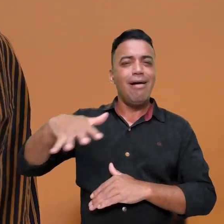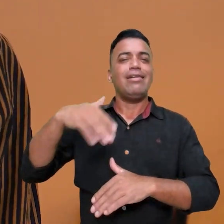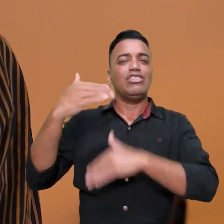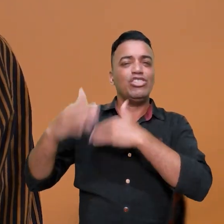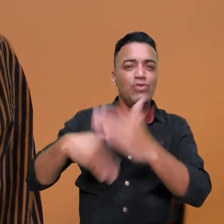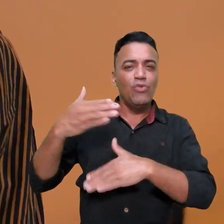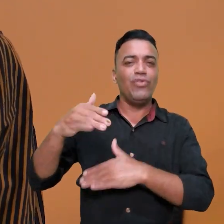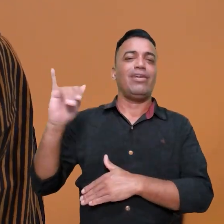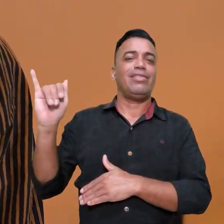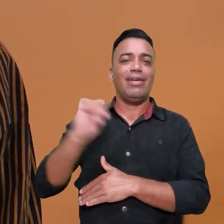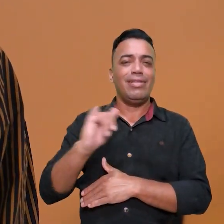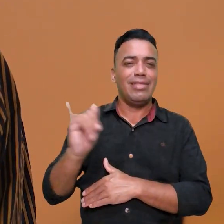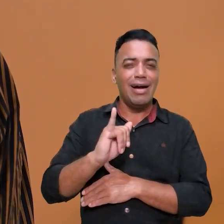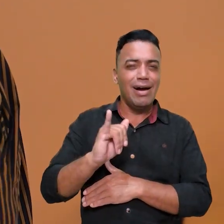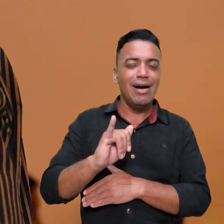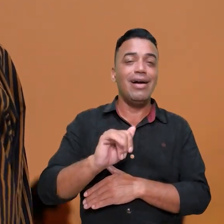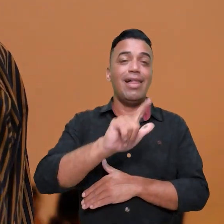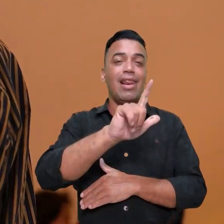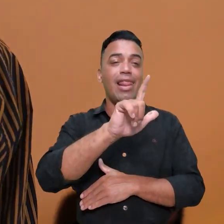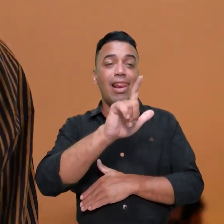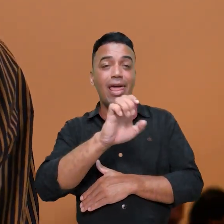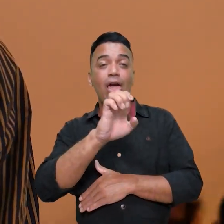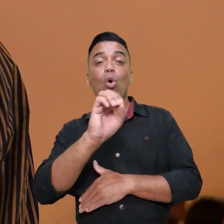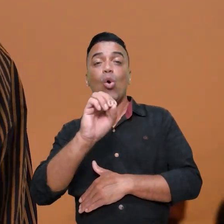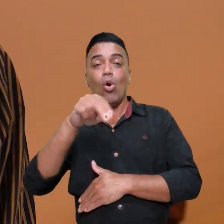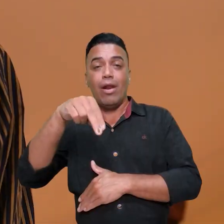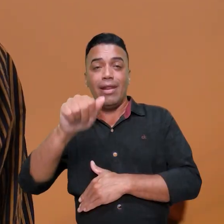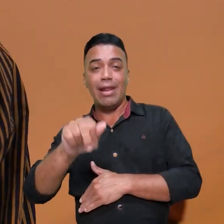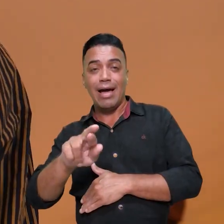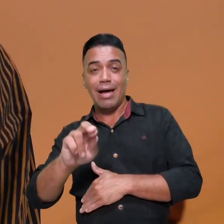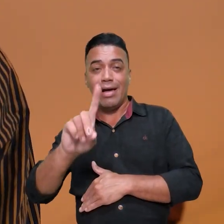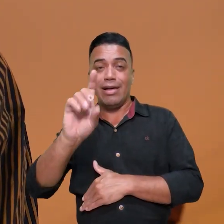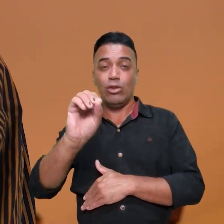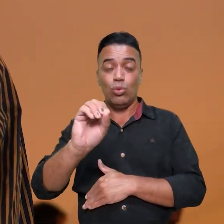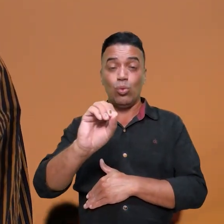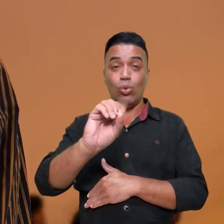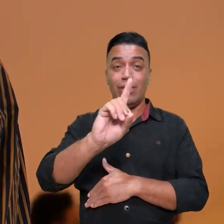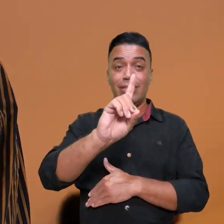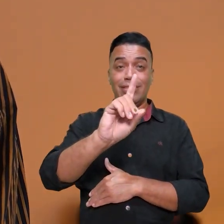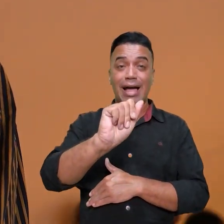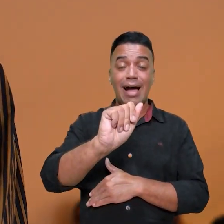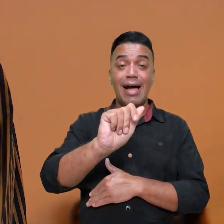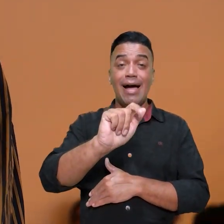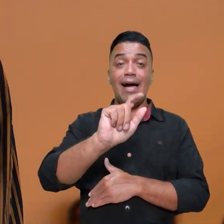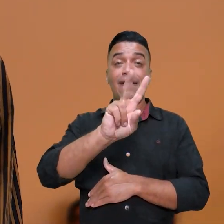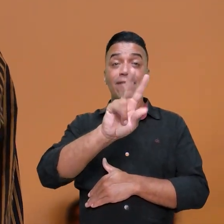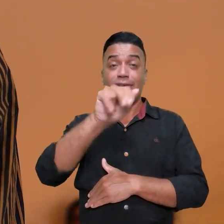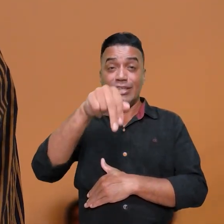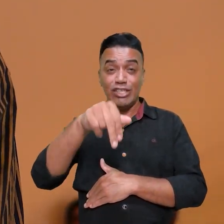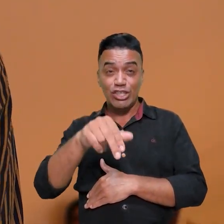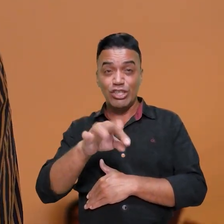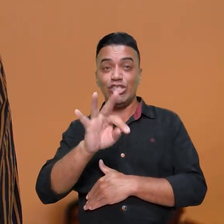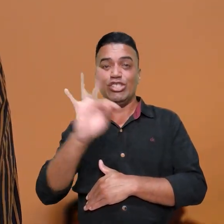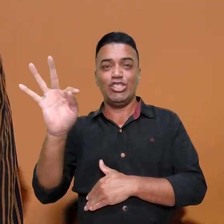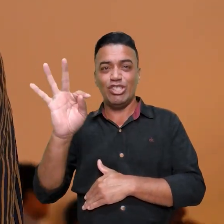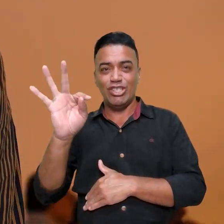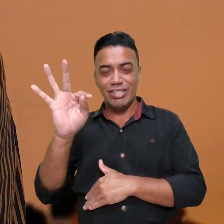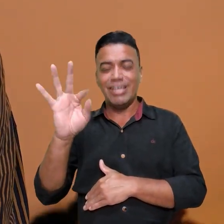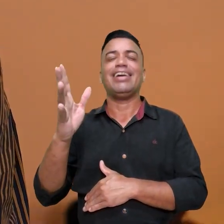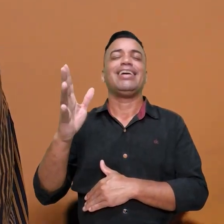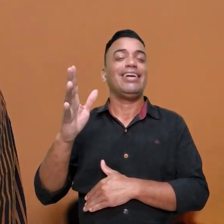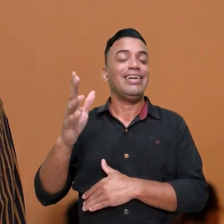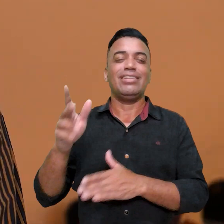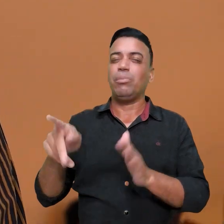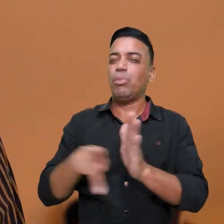e de onde veio o Leonardo da Vinci, de onde veio a Ferrari, a Maserati, que é totalmente